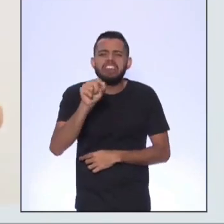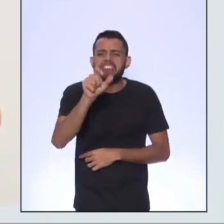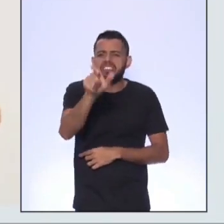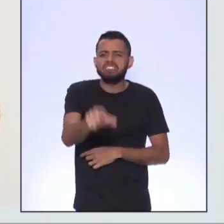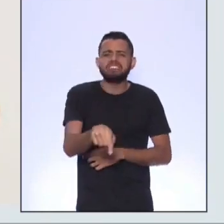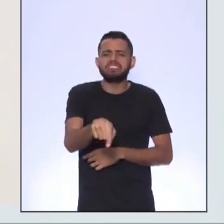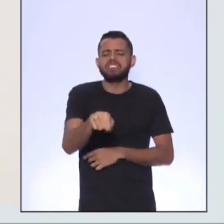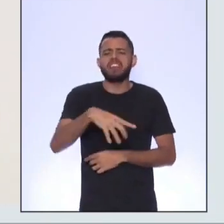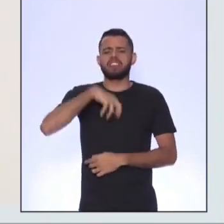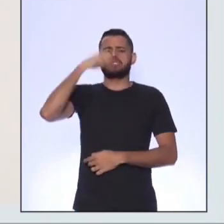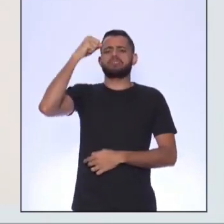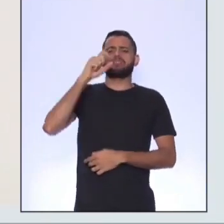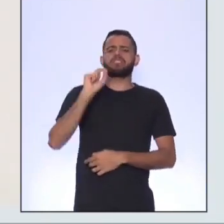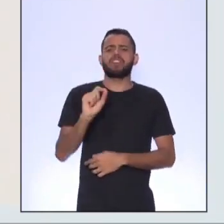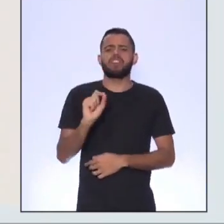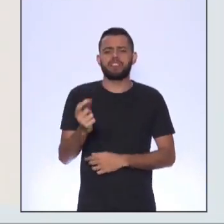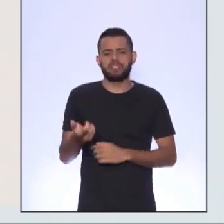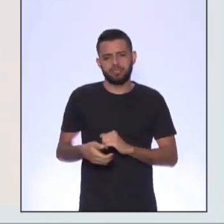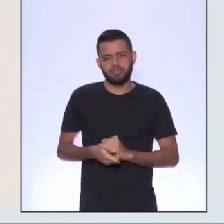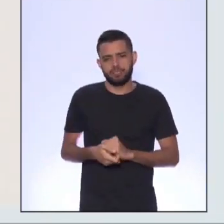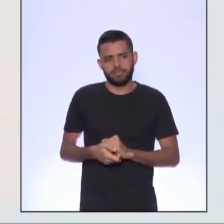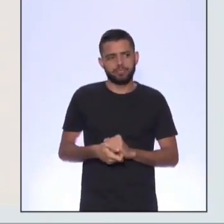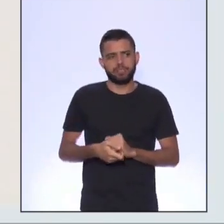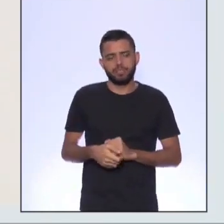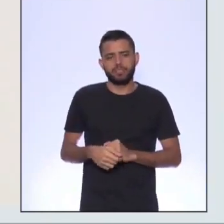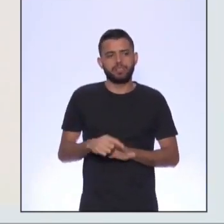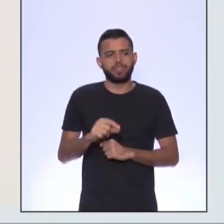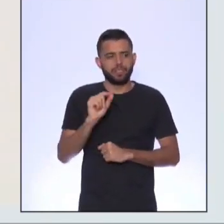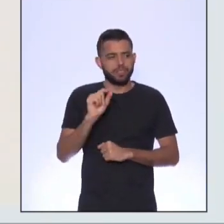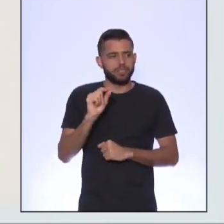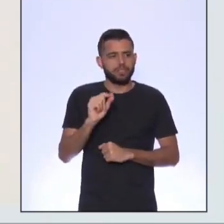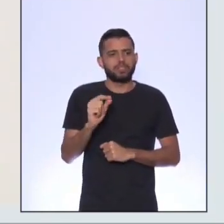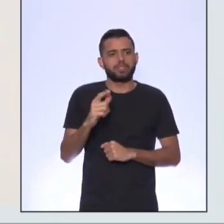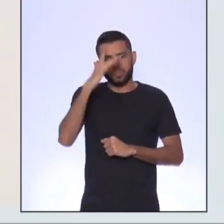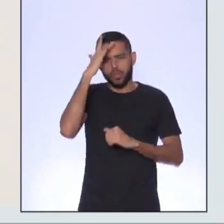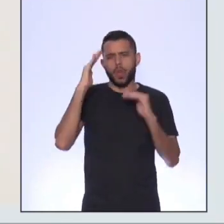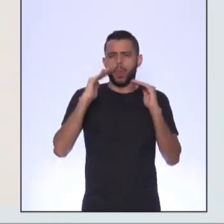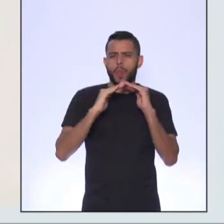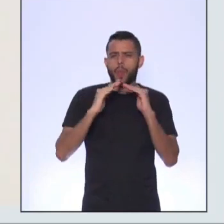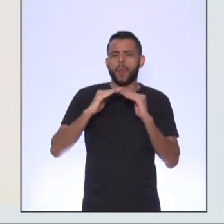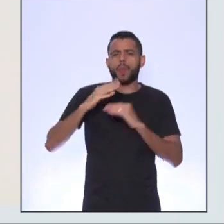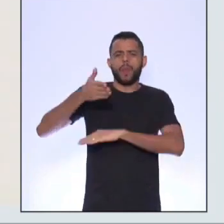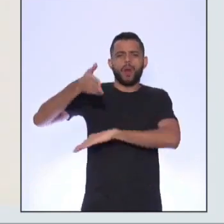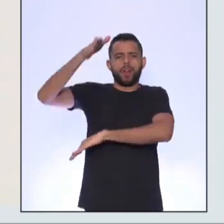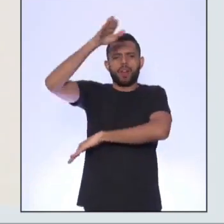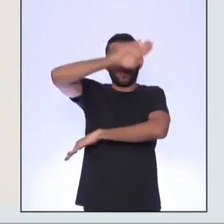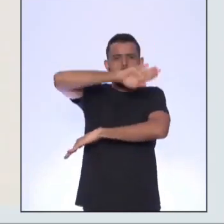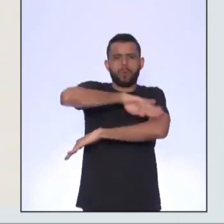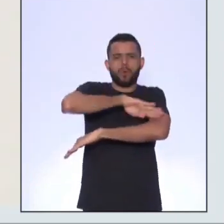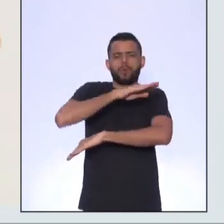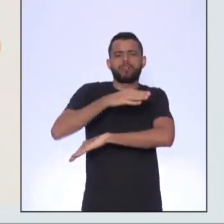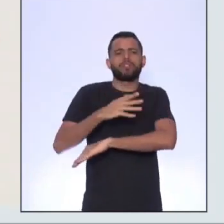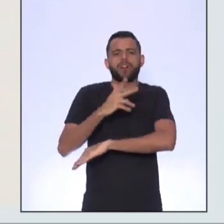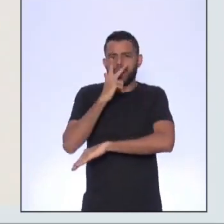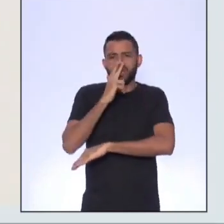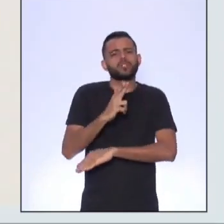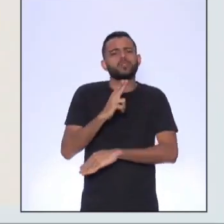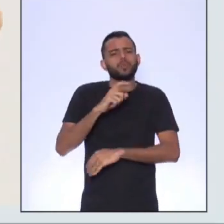esse suicida? Deve ser assim um morador do morro, né? Que estava num momento